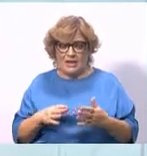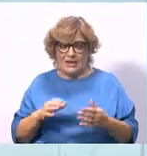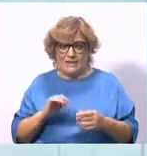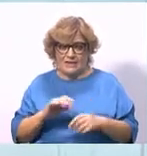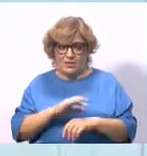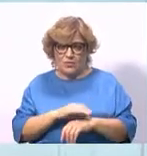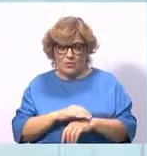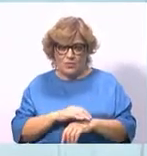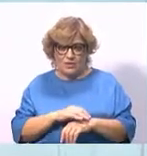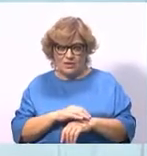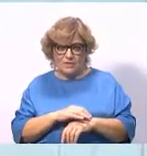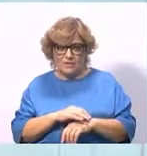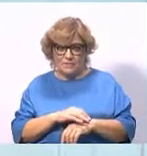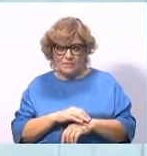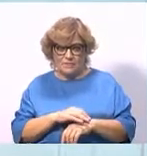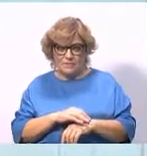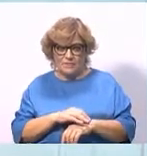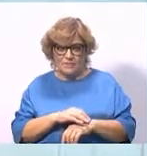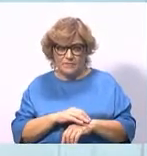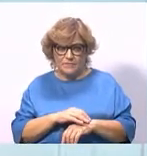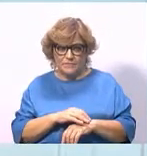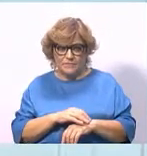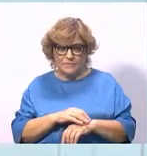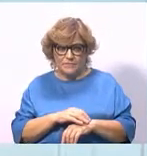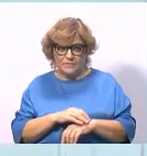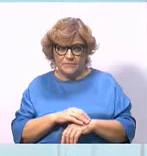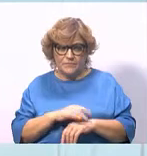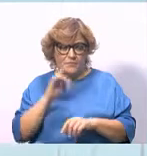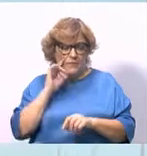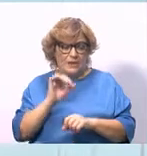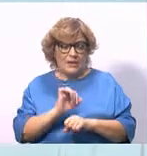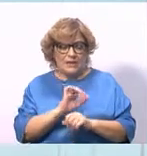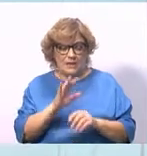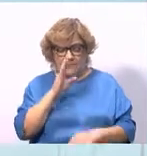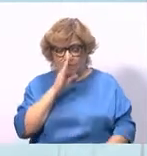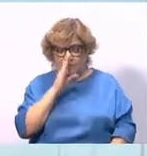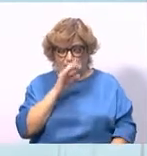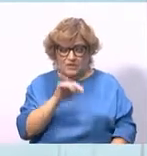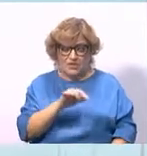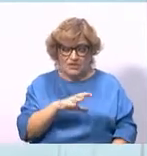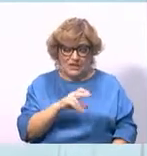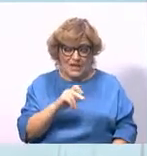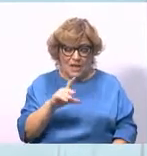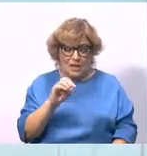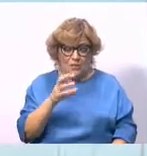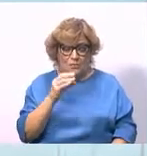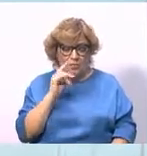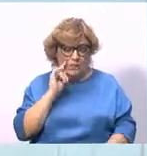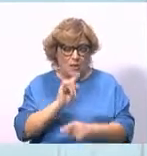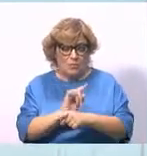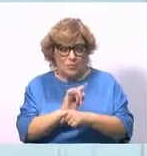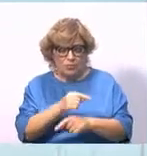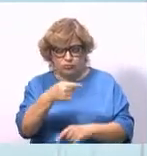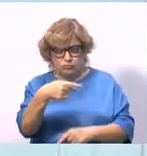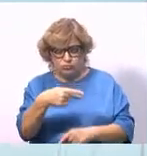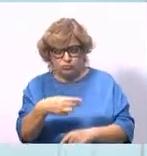ao doente, ao paciente, não é? E é evidente que se este calo for muito recorrente, porque